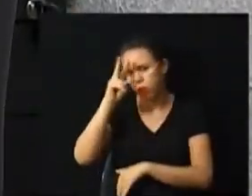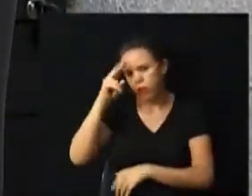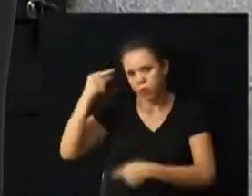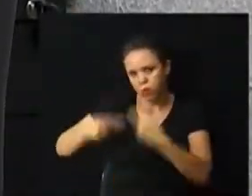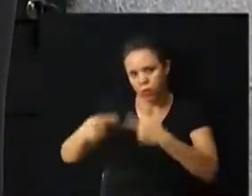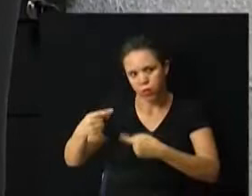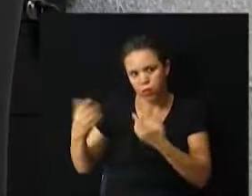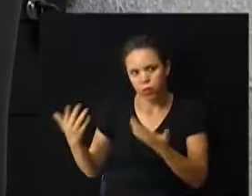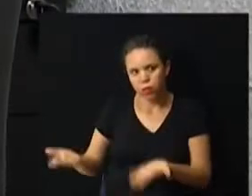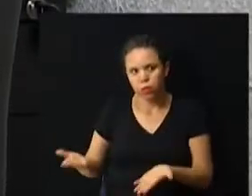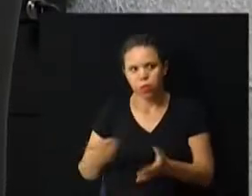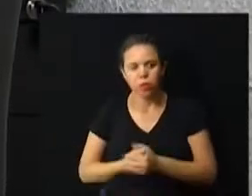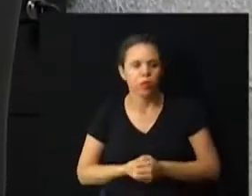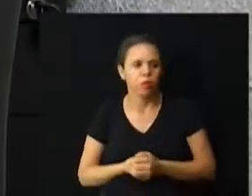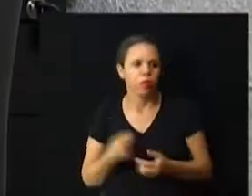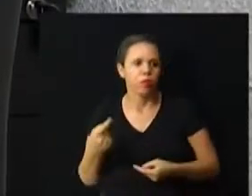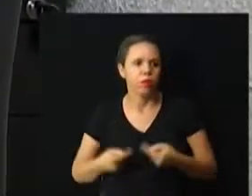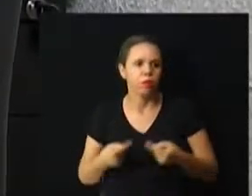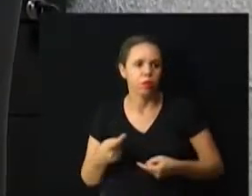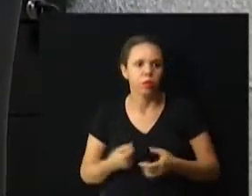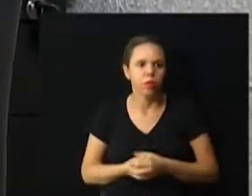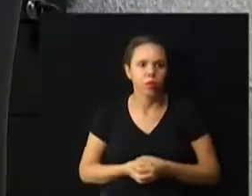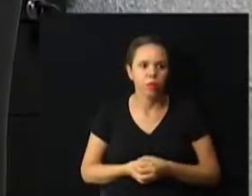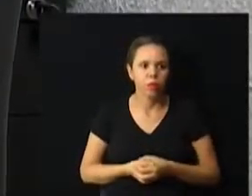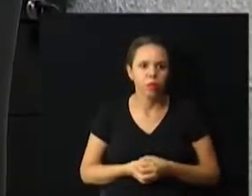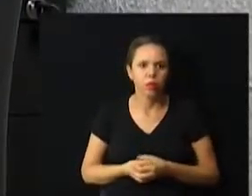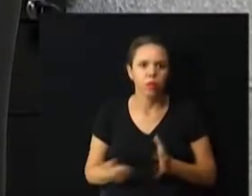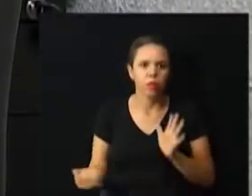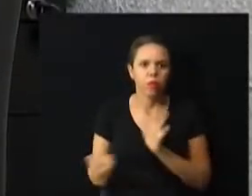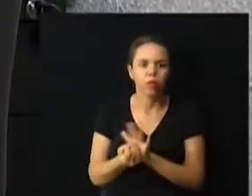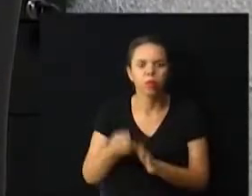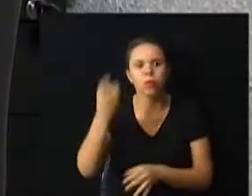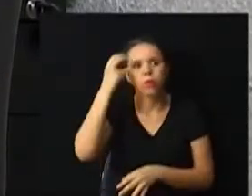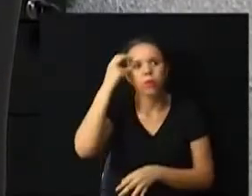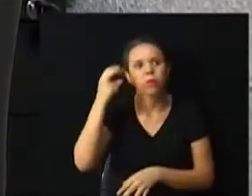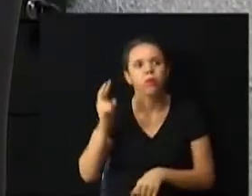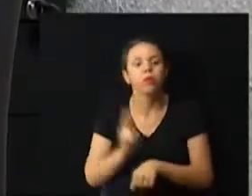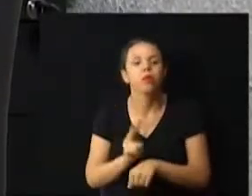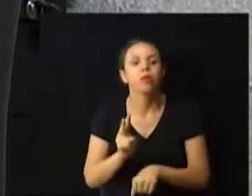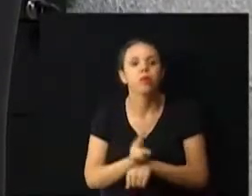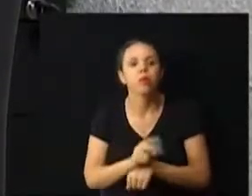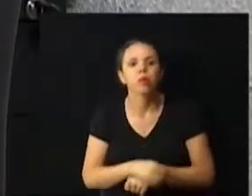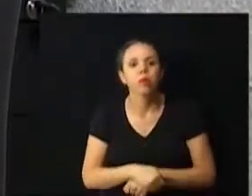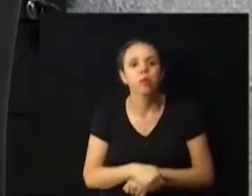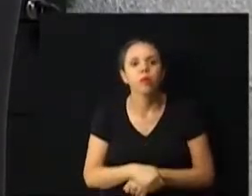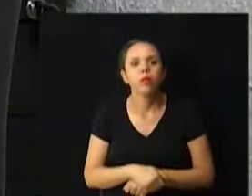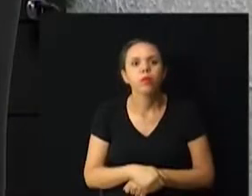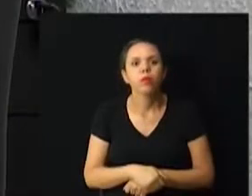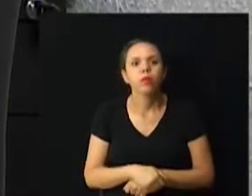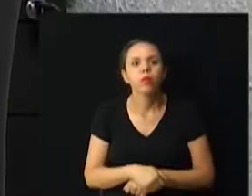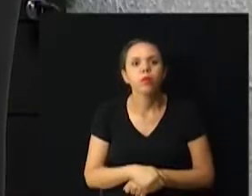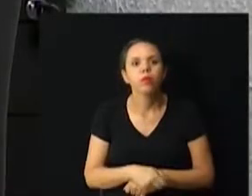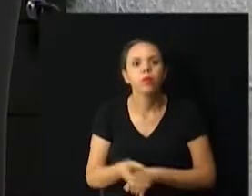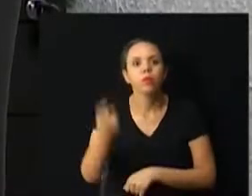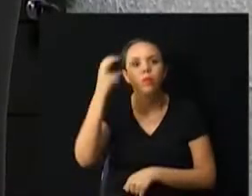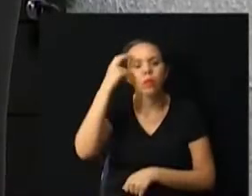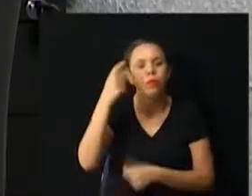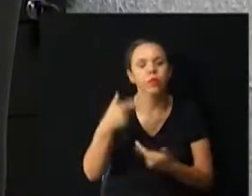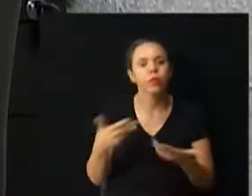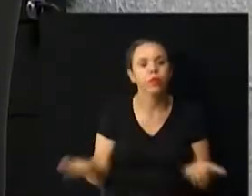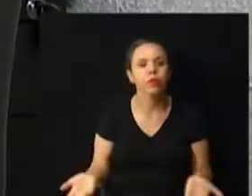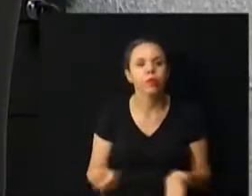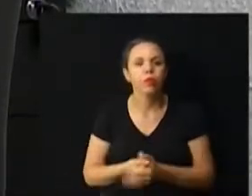a discussão, inclusive, né, da discussão de patrimônio histórico-cultural, de preservação, né, do patrimônio, da cultura,